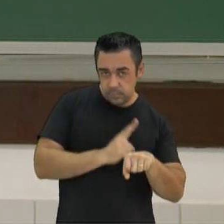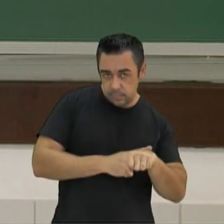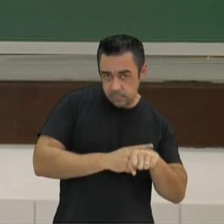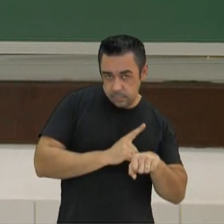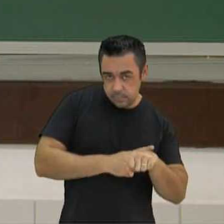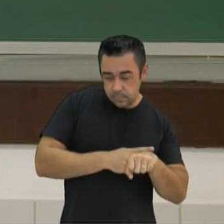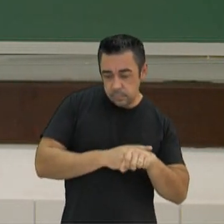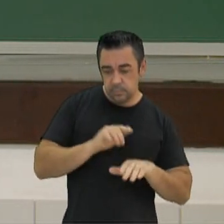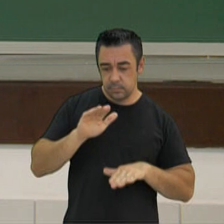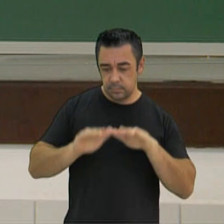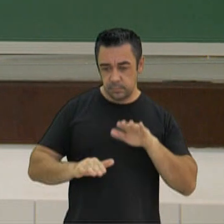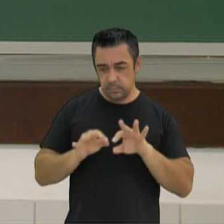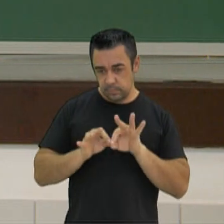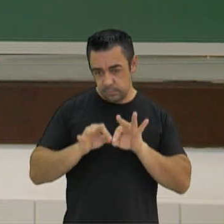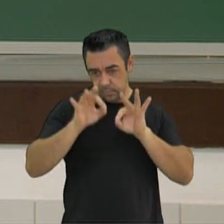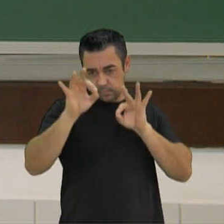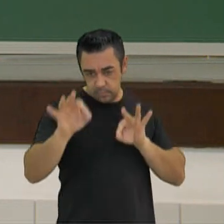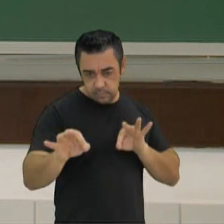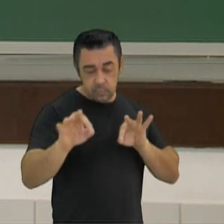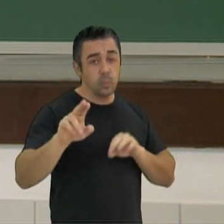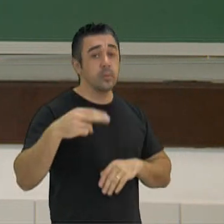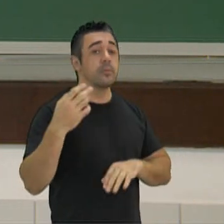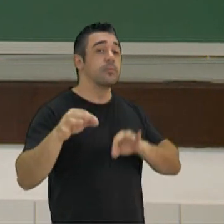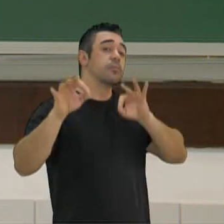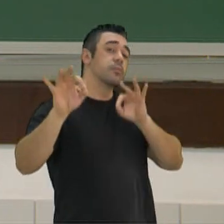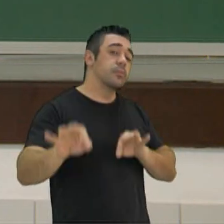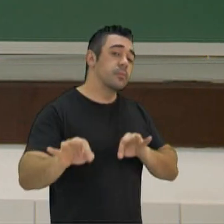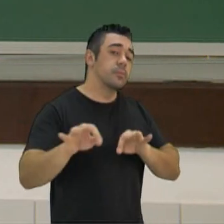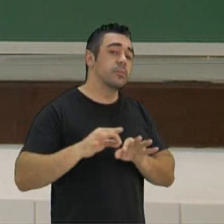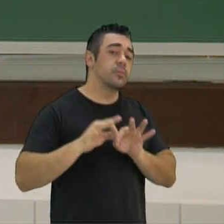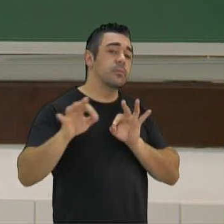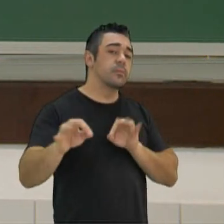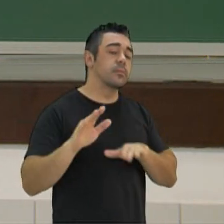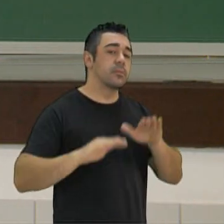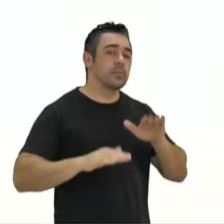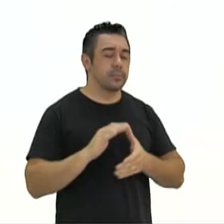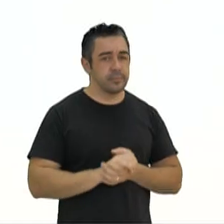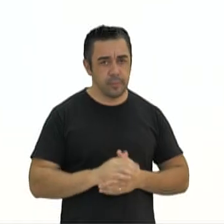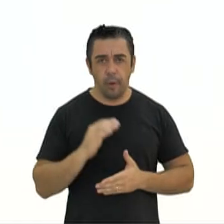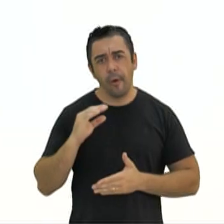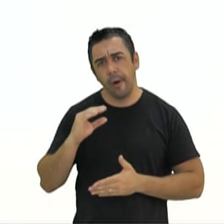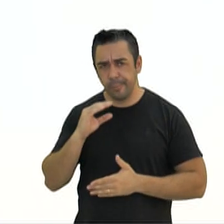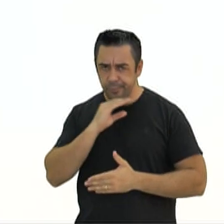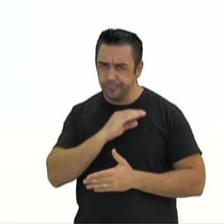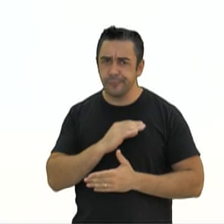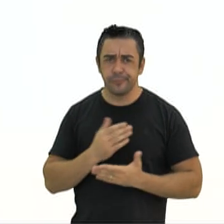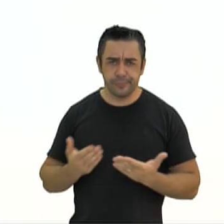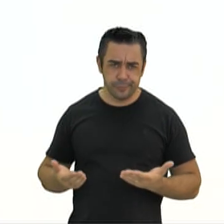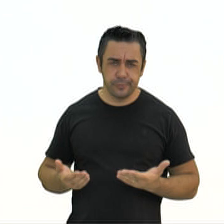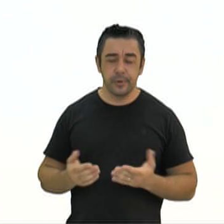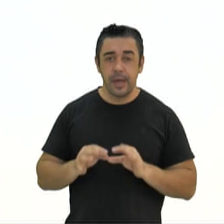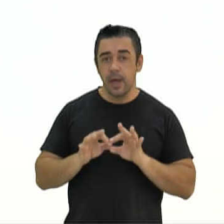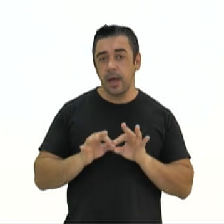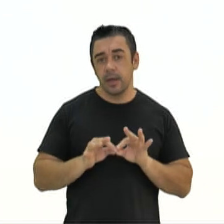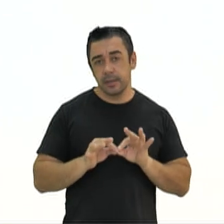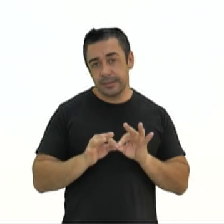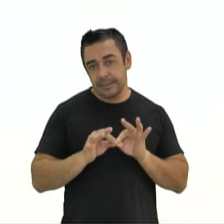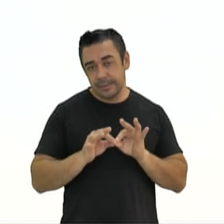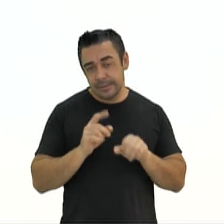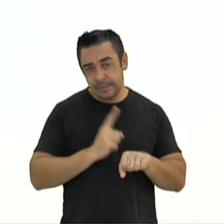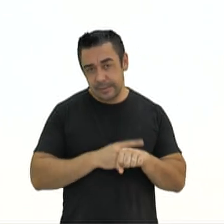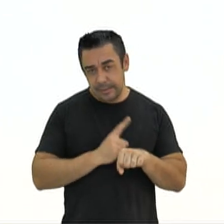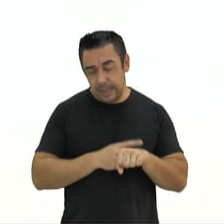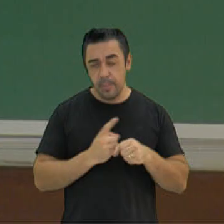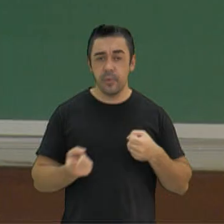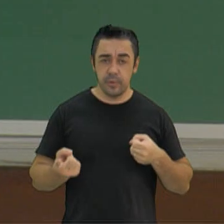da distância ou a distância que vai depender do tempo de viagem? Obviamente que o